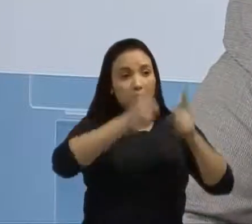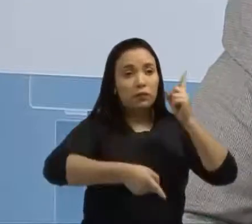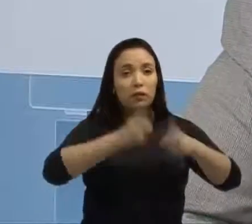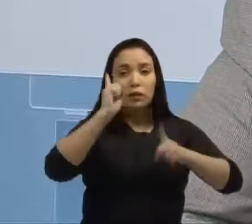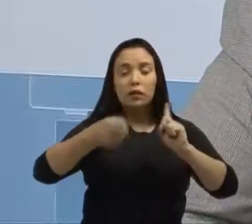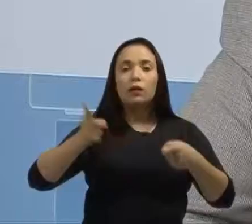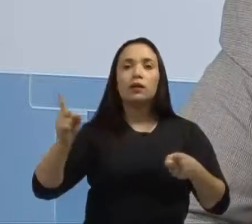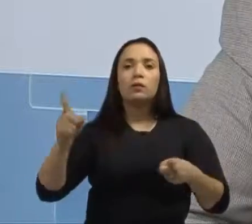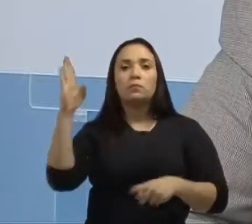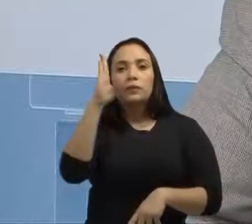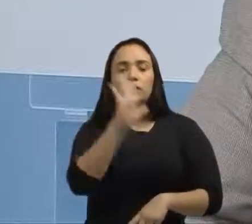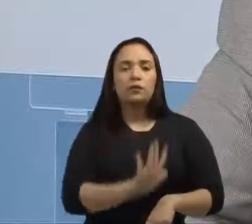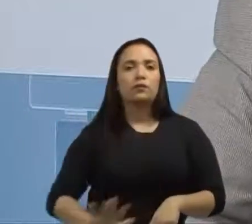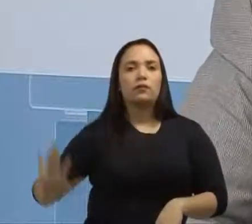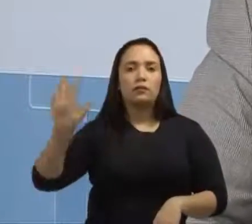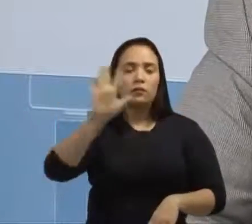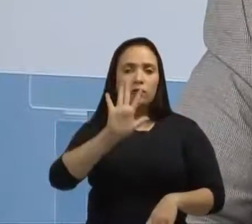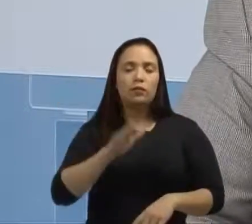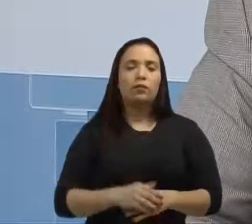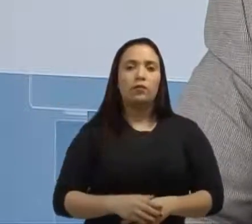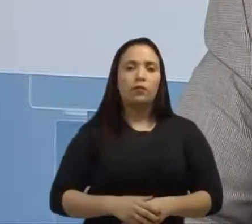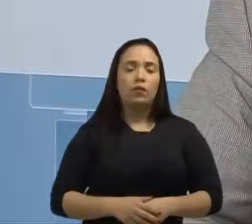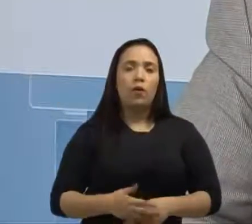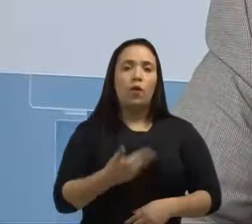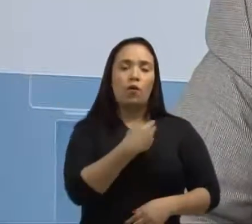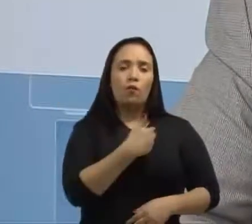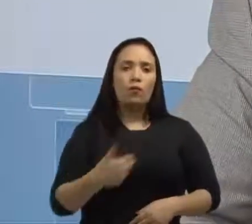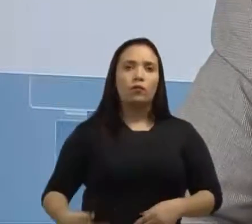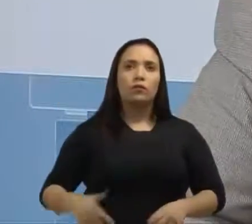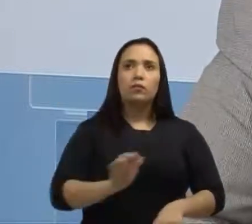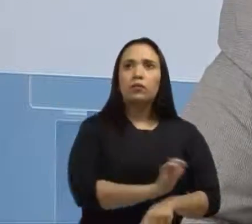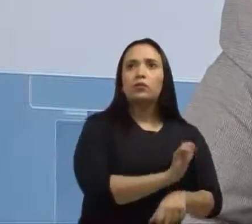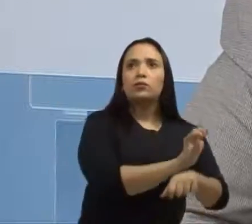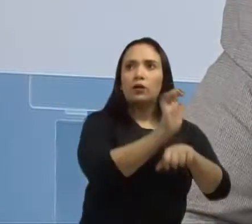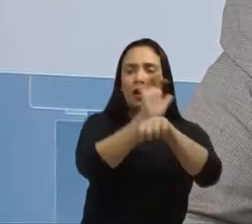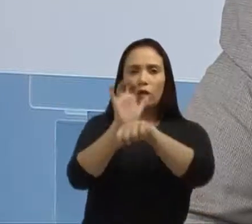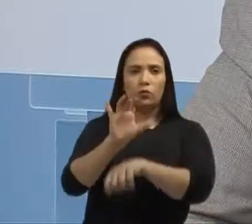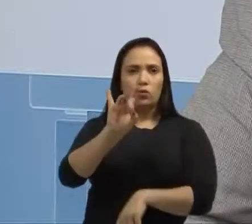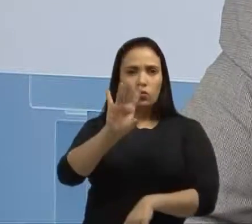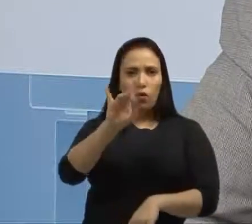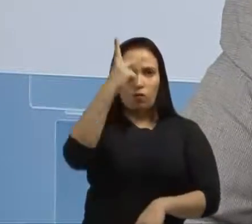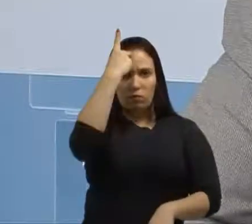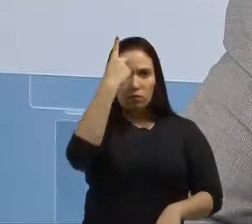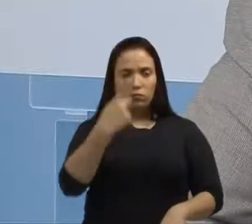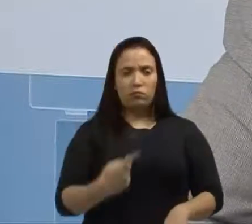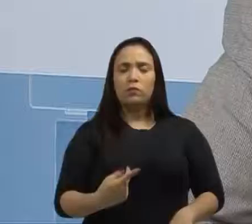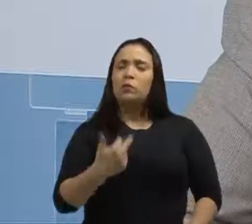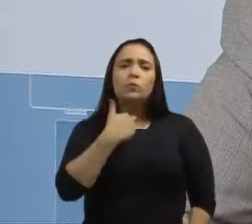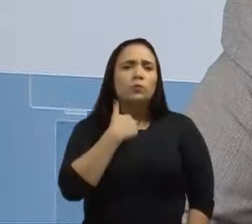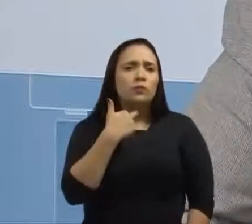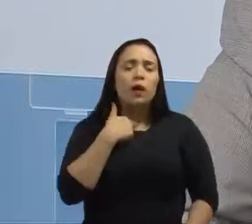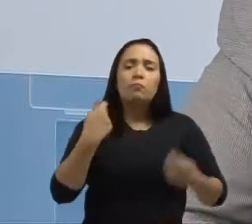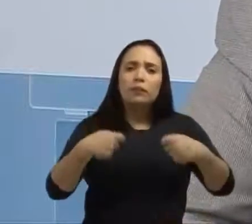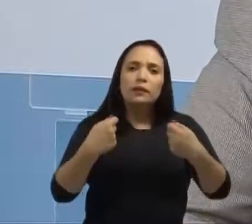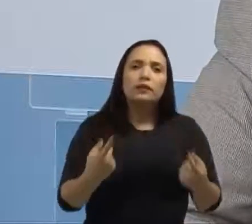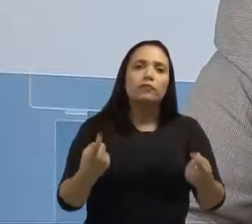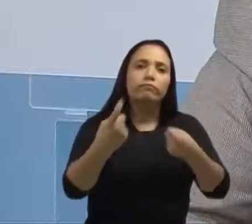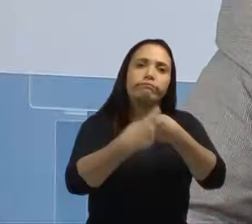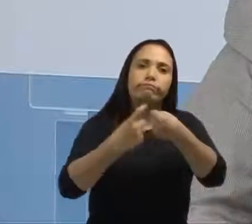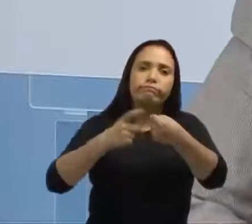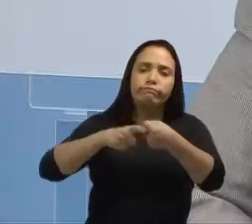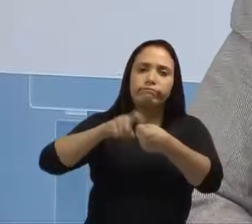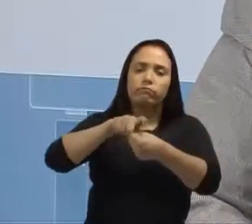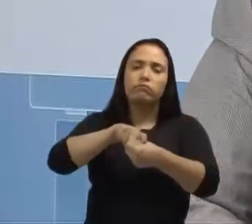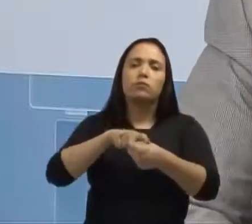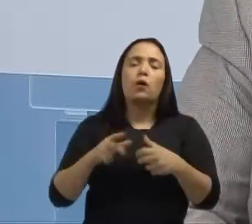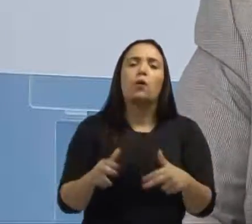Brasil. Uhum. E que governador nenhum resolve o problema de segurança pública sozinho. Não resolve. Novamente.